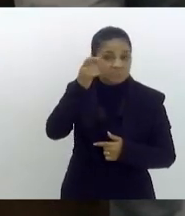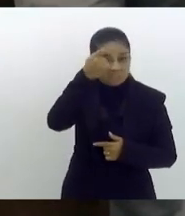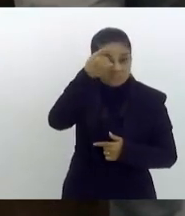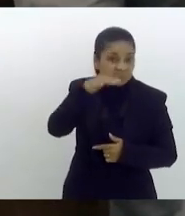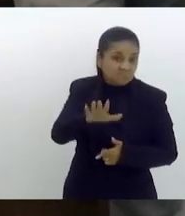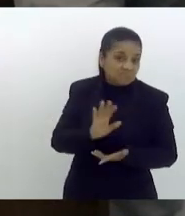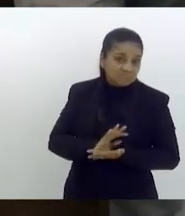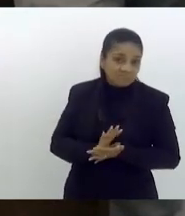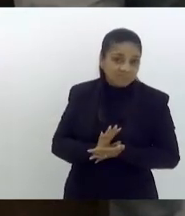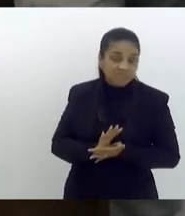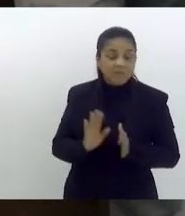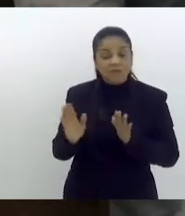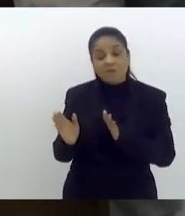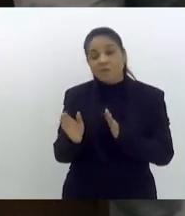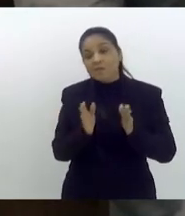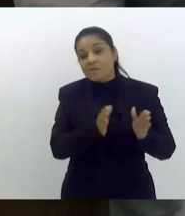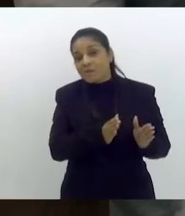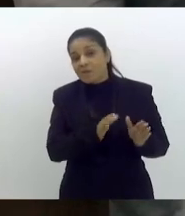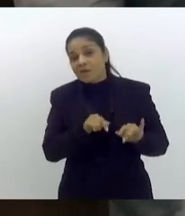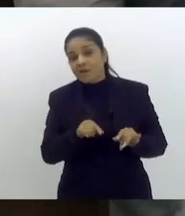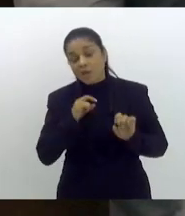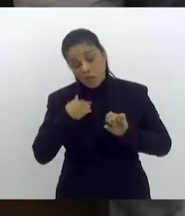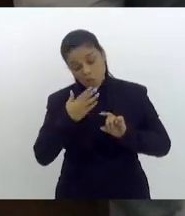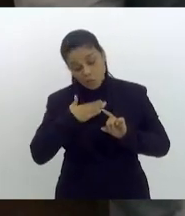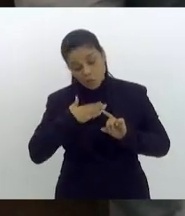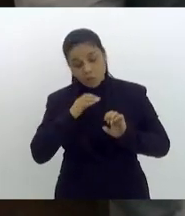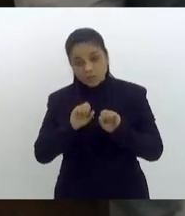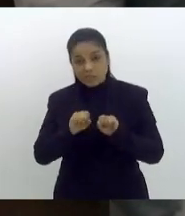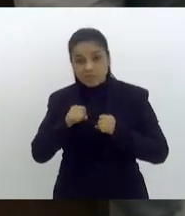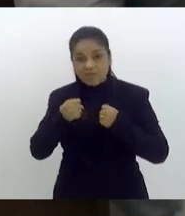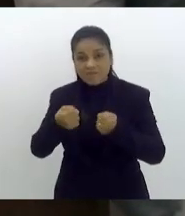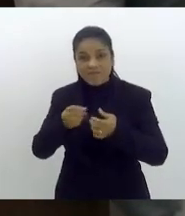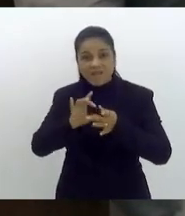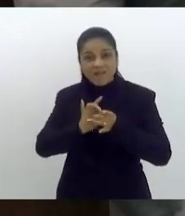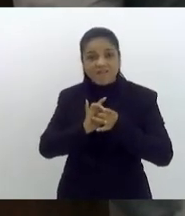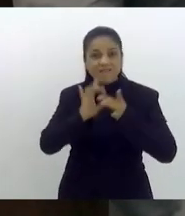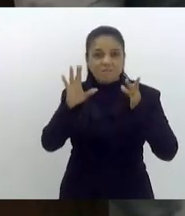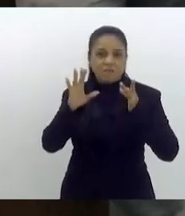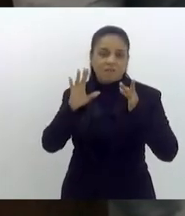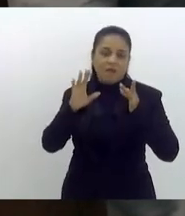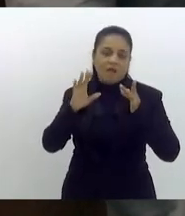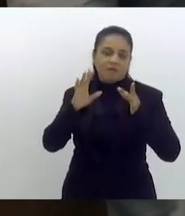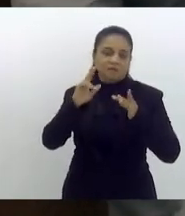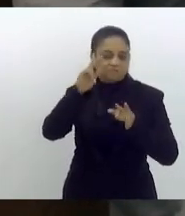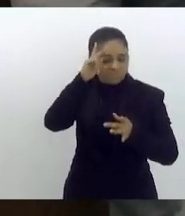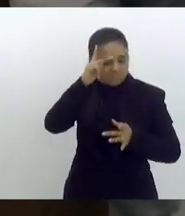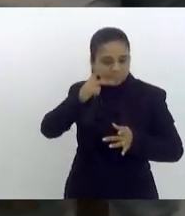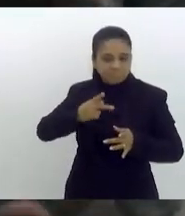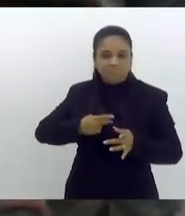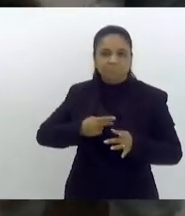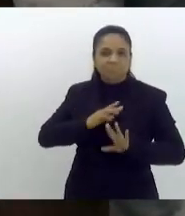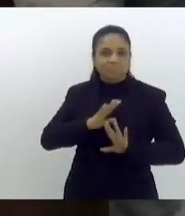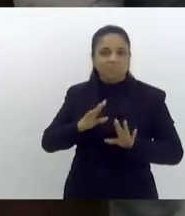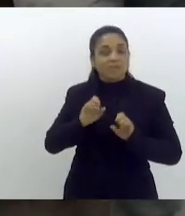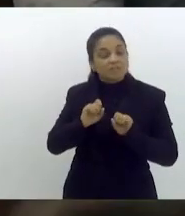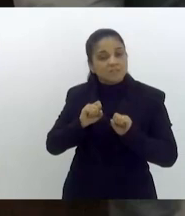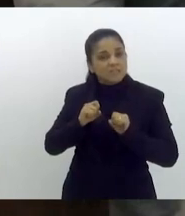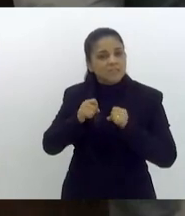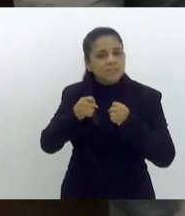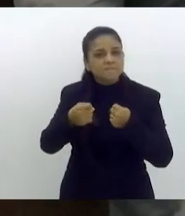e por outro lado eu sou um defensor das liberdades individuais sou um